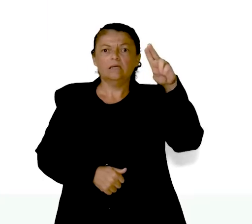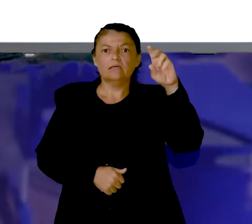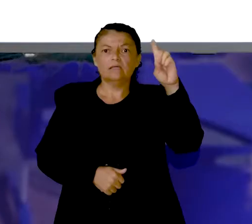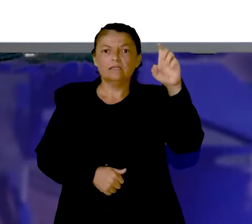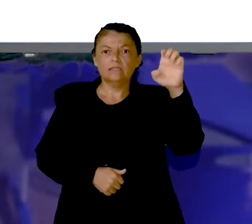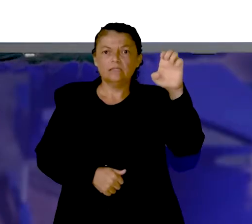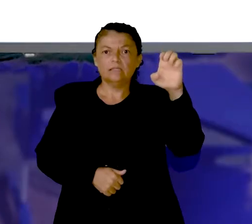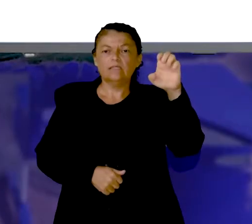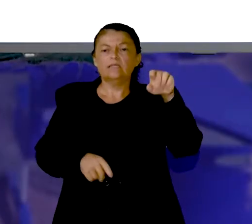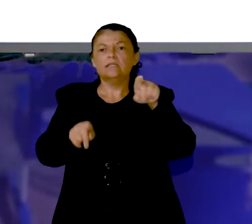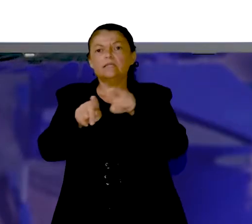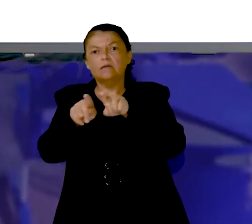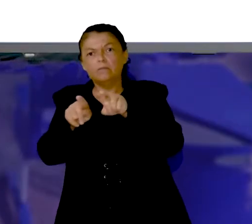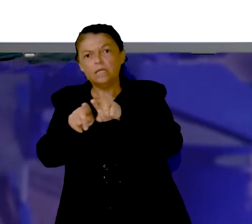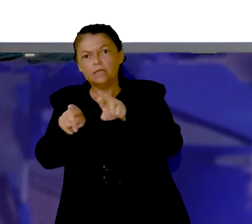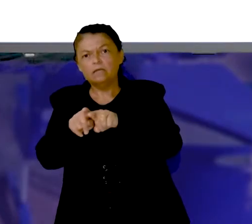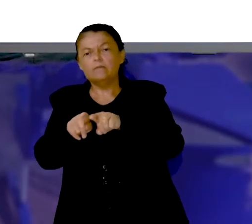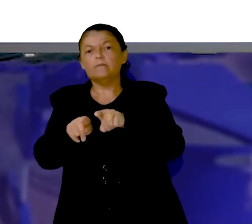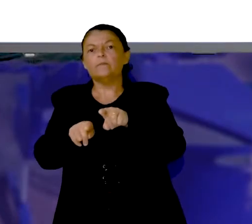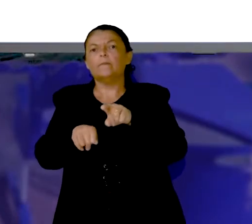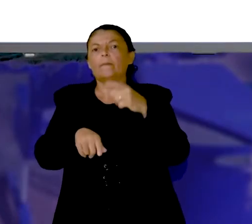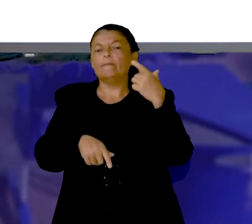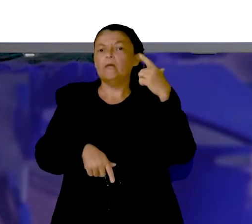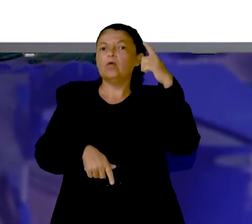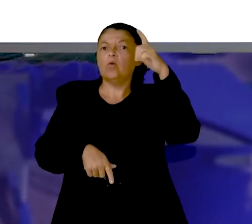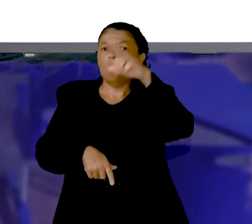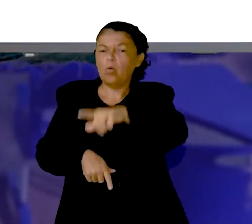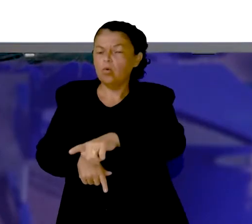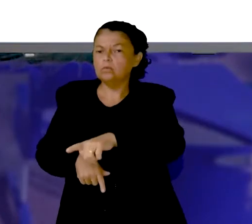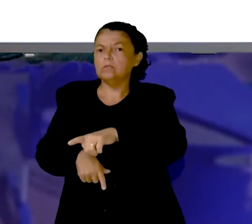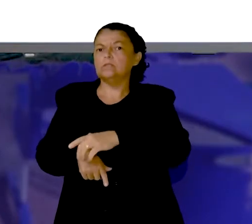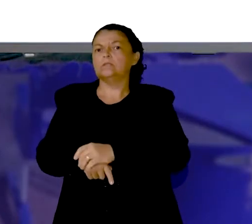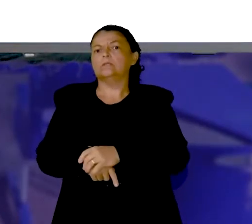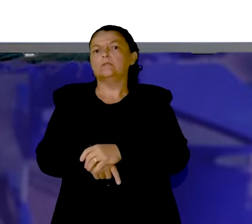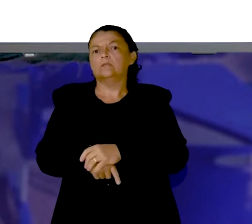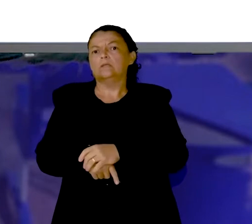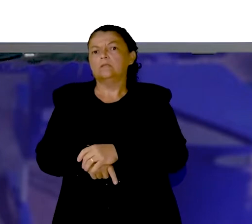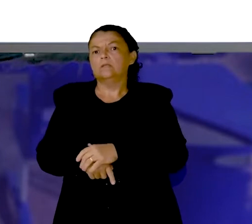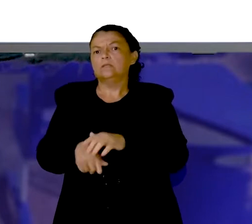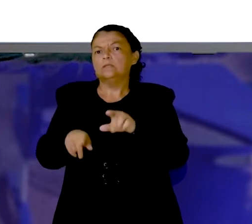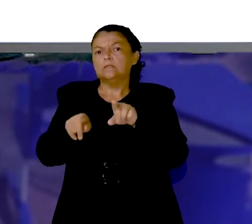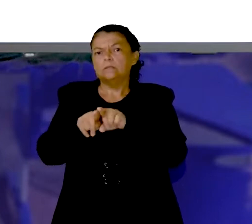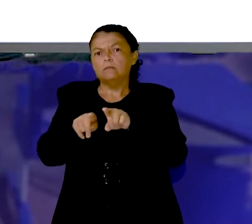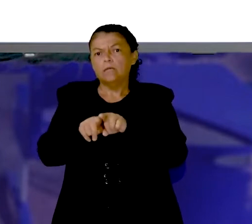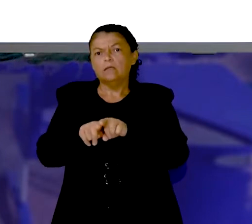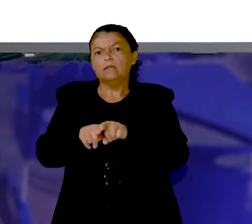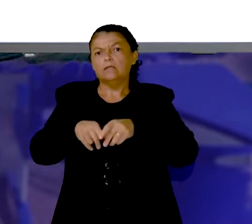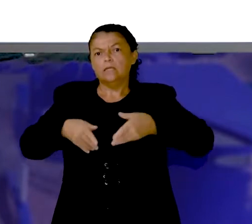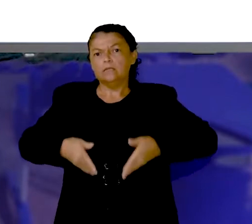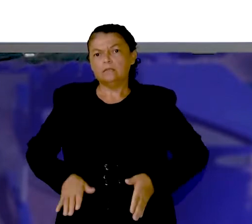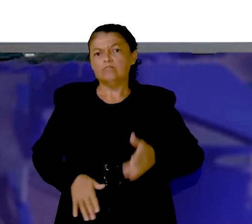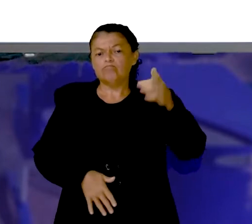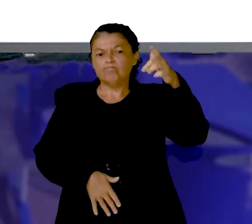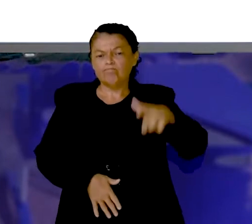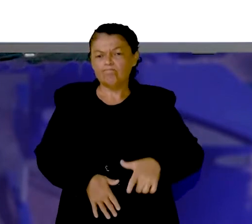Existem outras, mas a gente vai se limitar apenas a essas três no